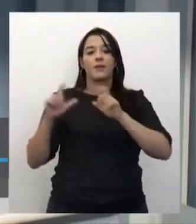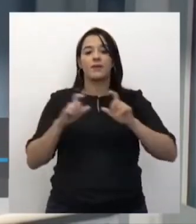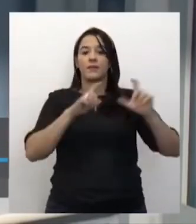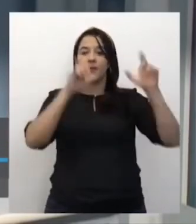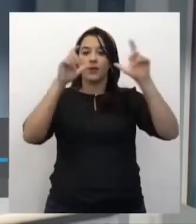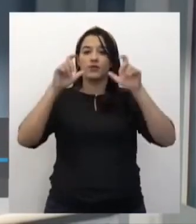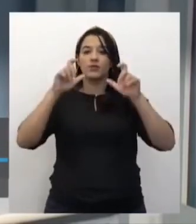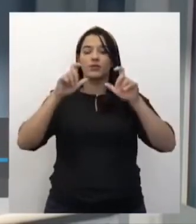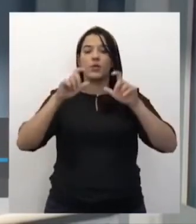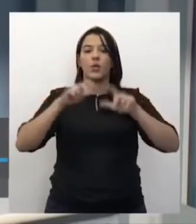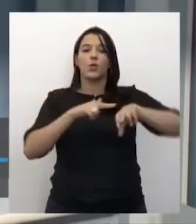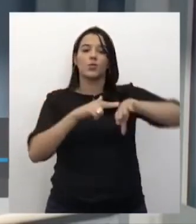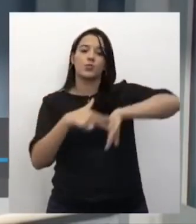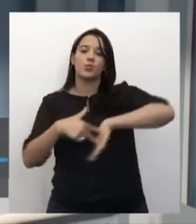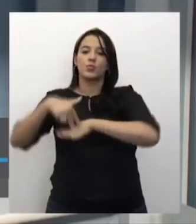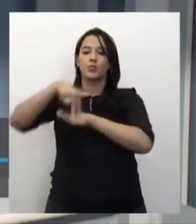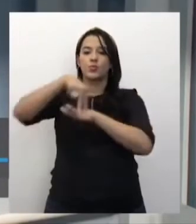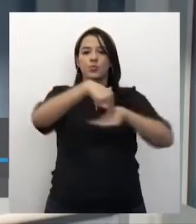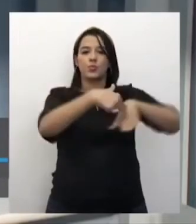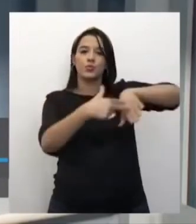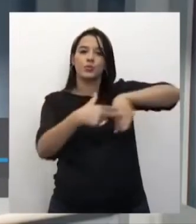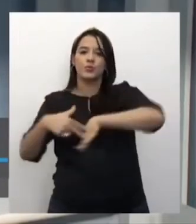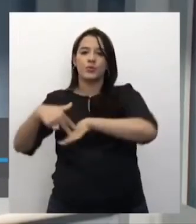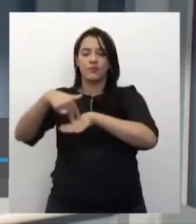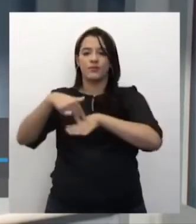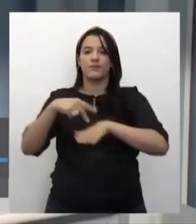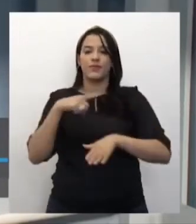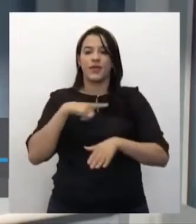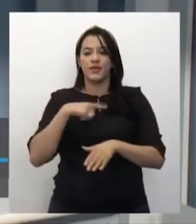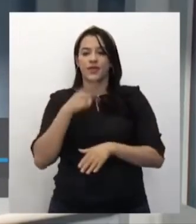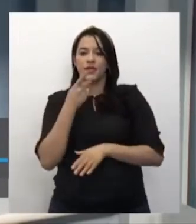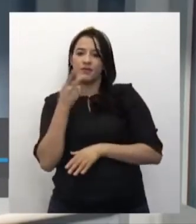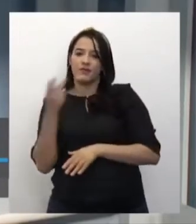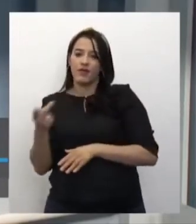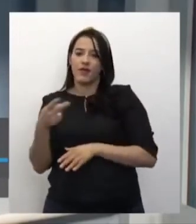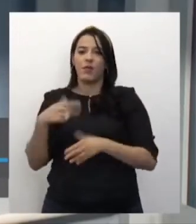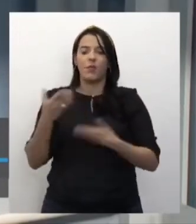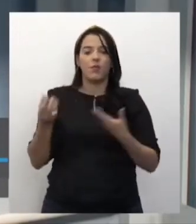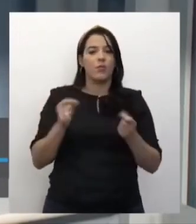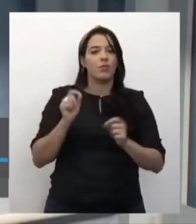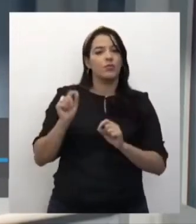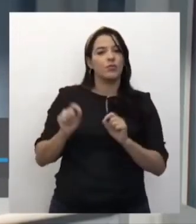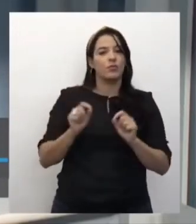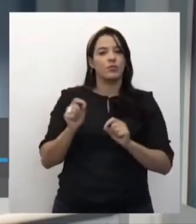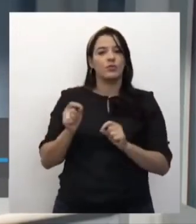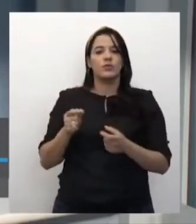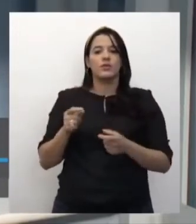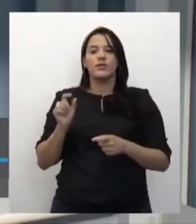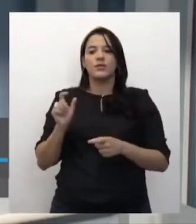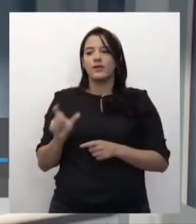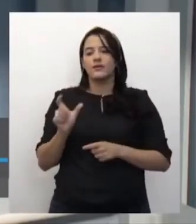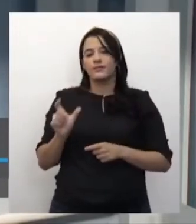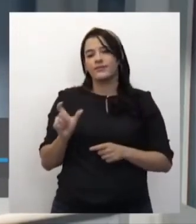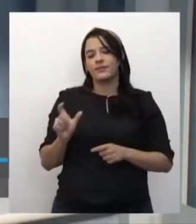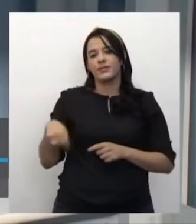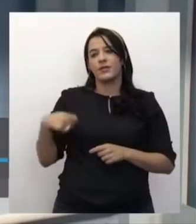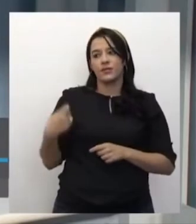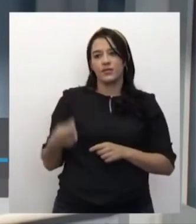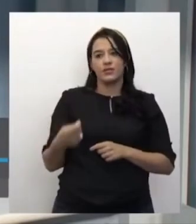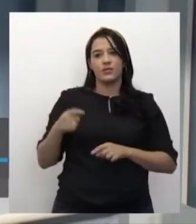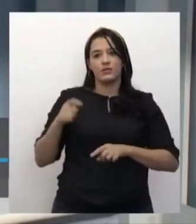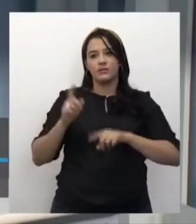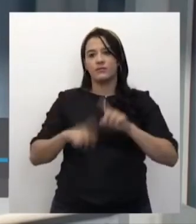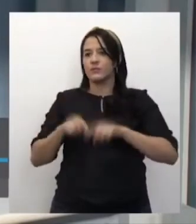surf. E aí eu convidei ele para falar para a gente um pouquinho sobre as gírias, essa área, o contexto, tá bom? Espero que vocês